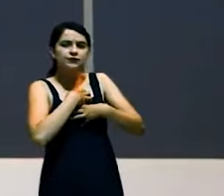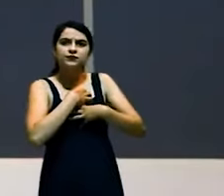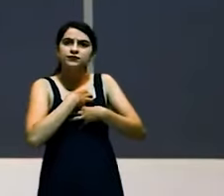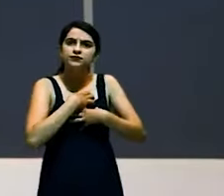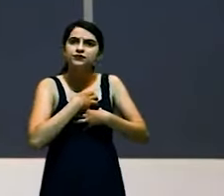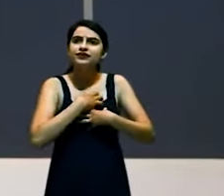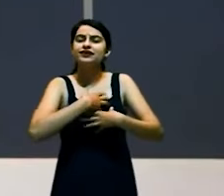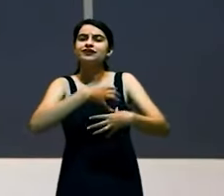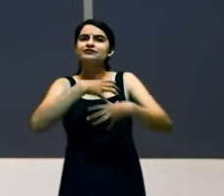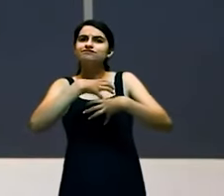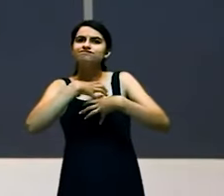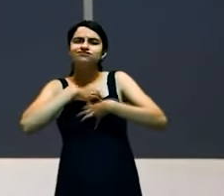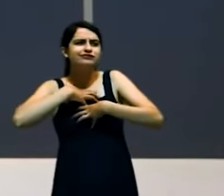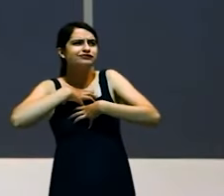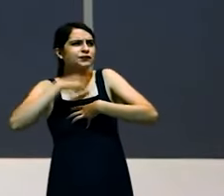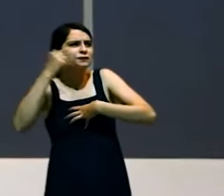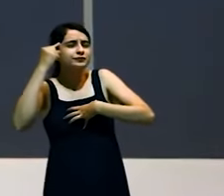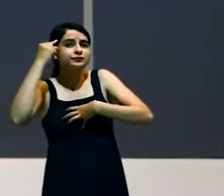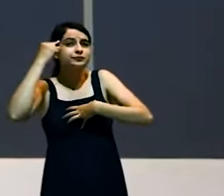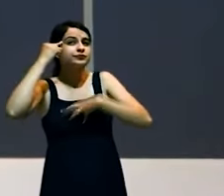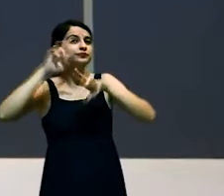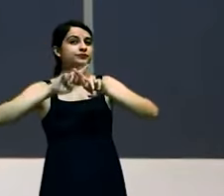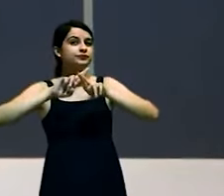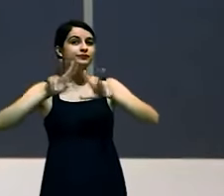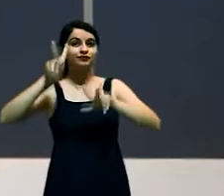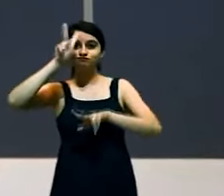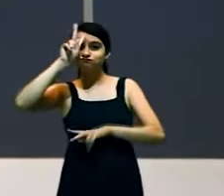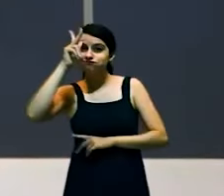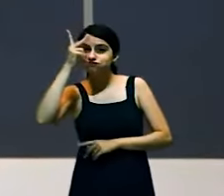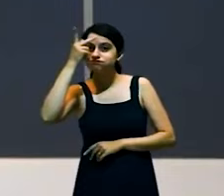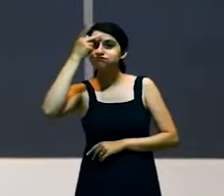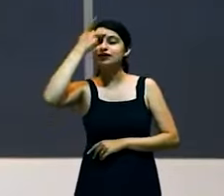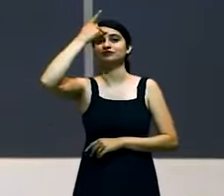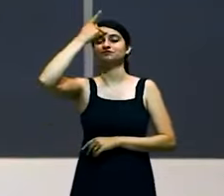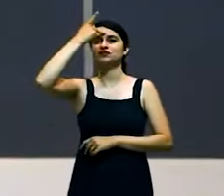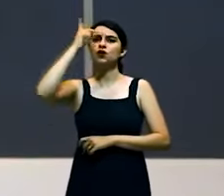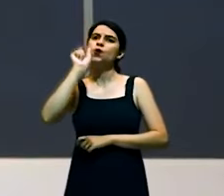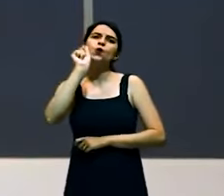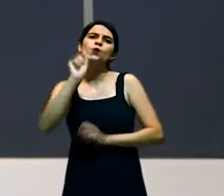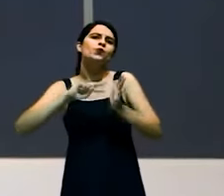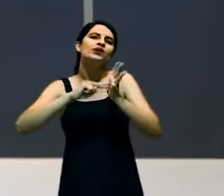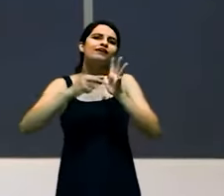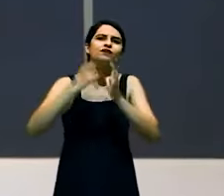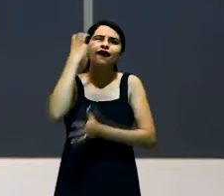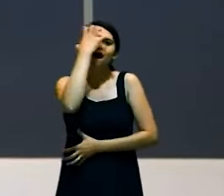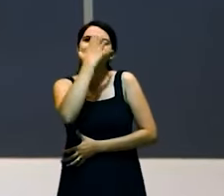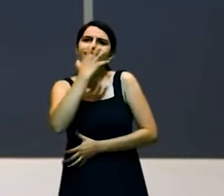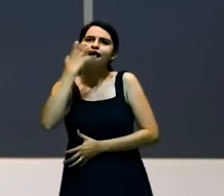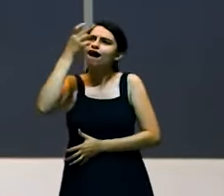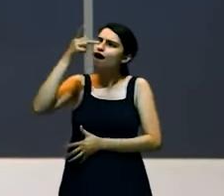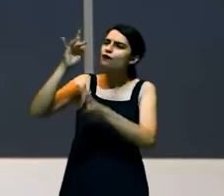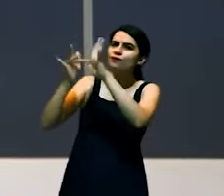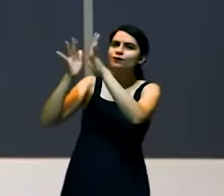Aquele homem passou a ter uma ideia diferente do que é ser apaixonado por Jesus,